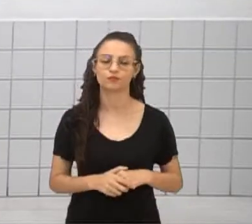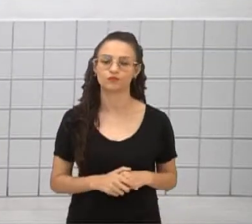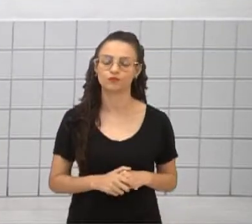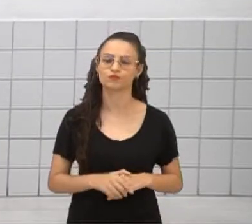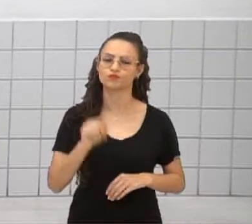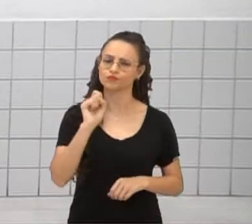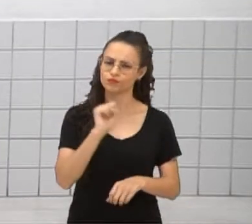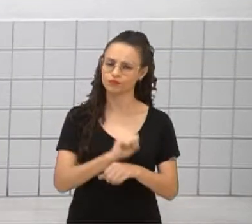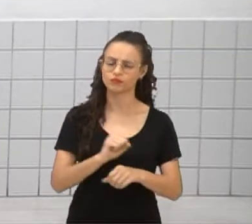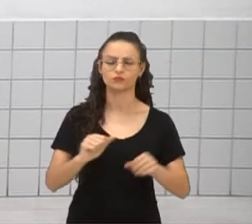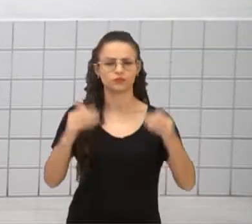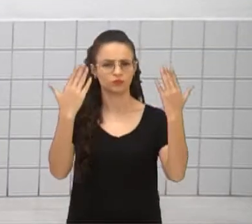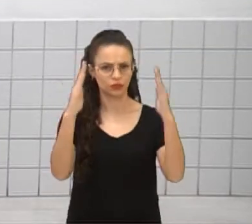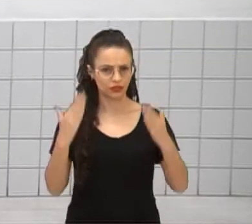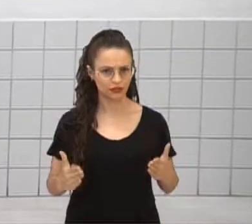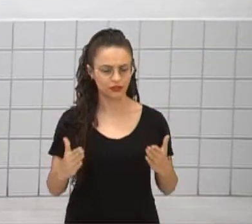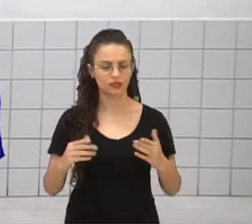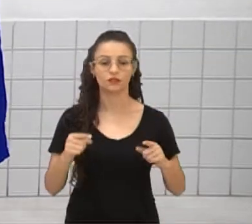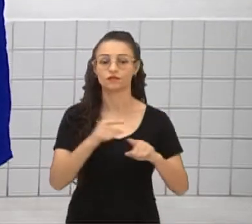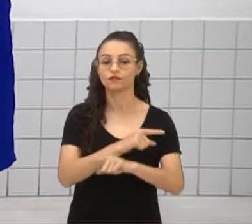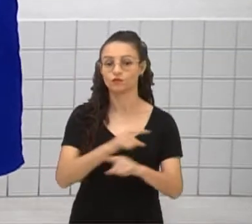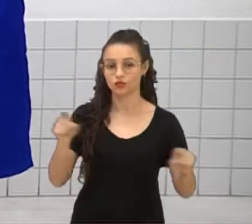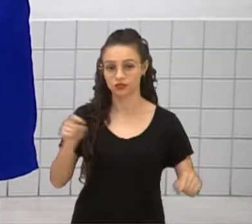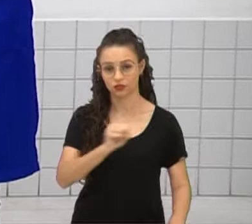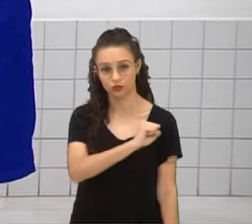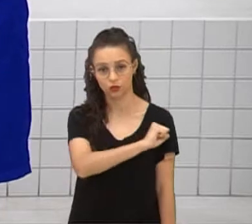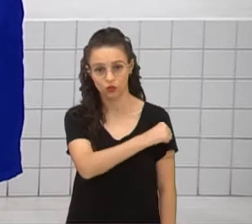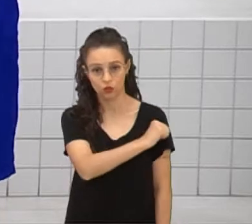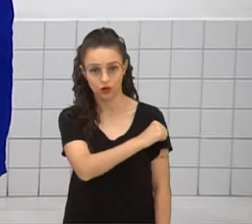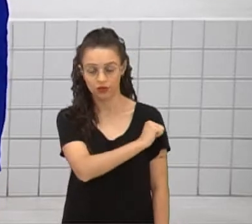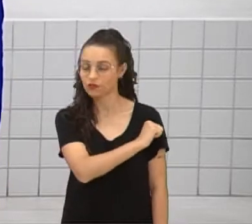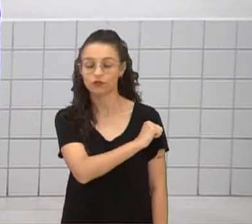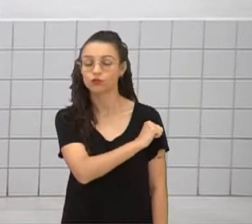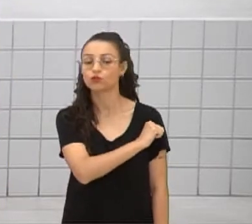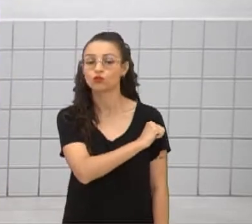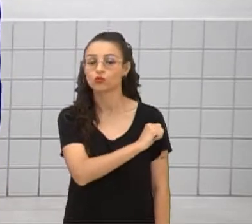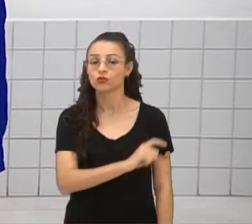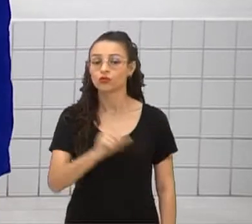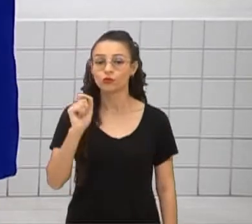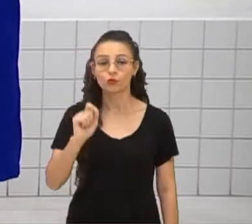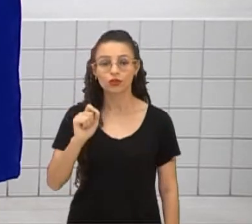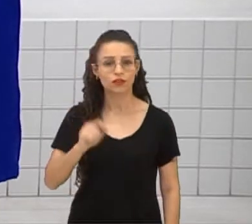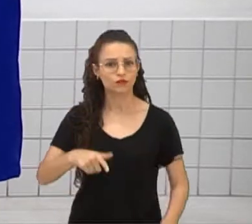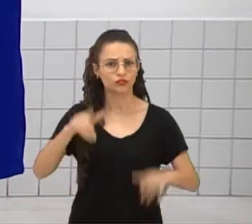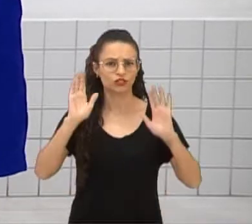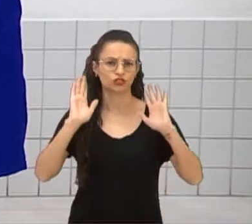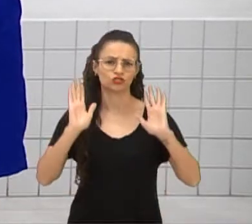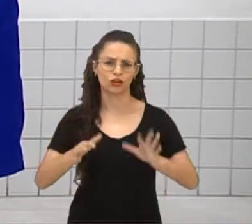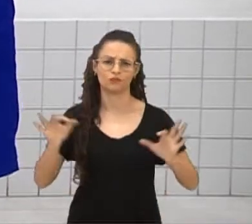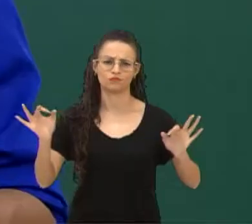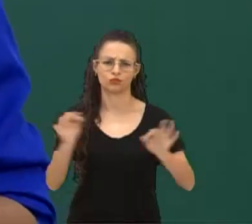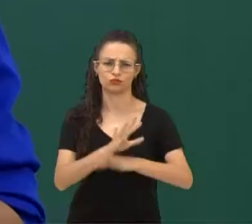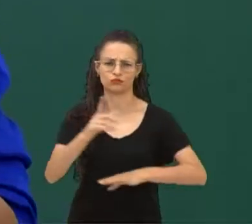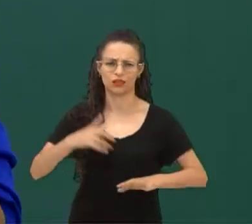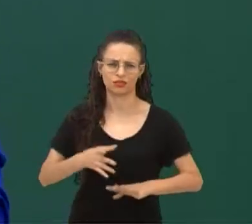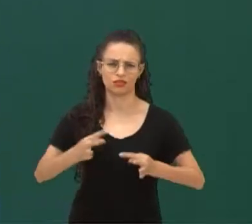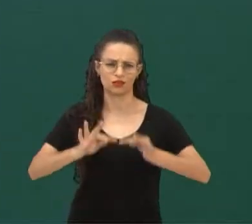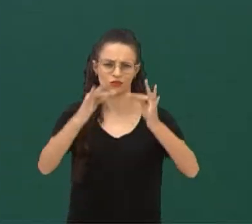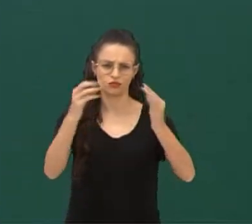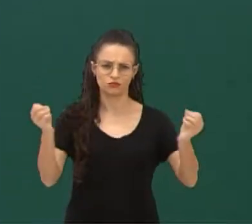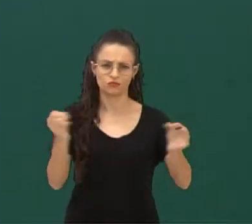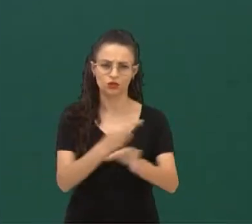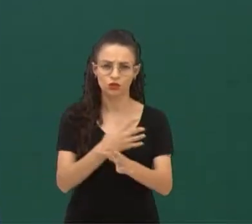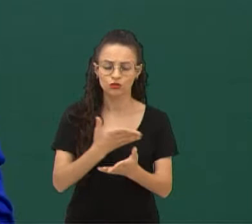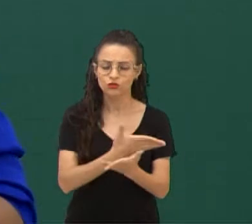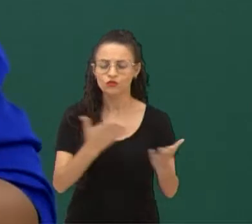para finalizar teacher uma galera que tá aí no oitavo ano por exemplo é a galera que nasceu na era digital então agora